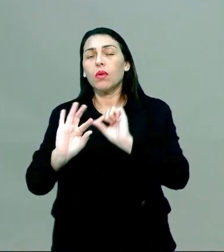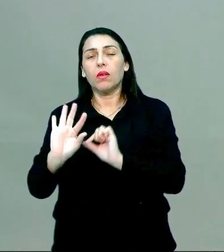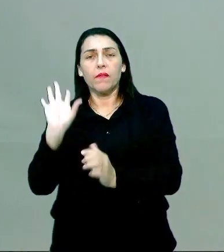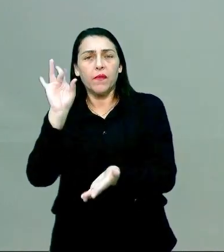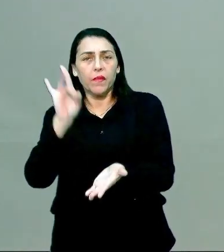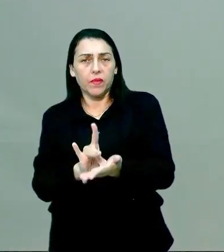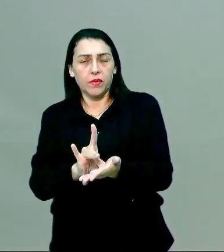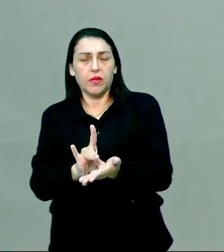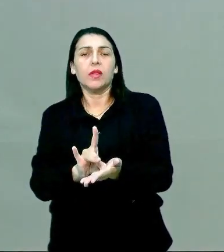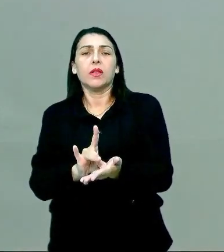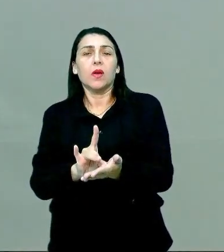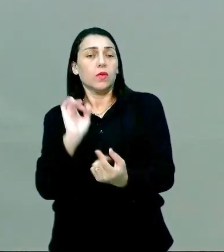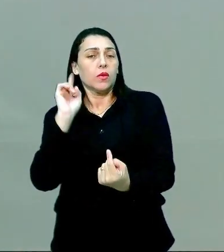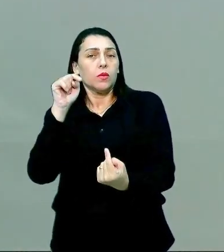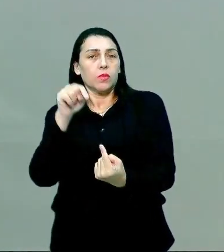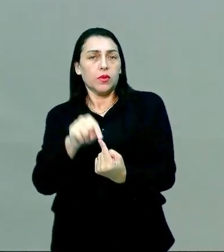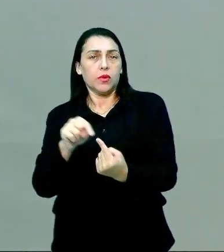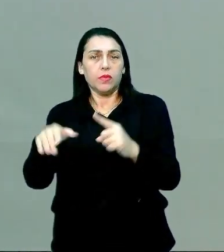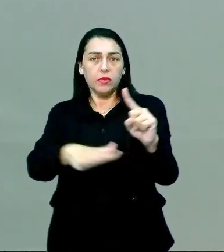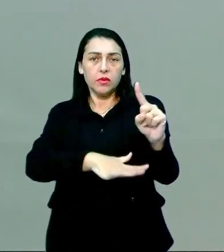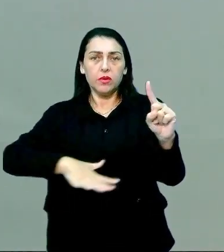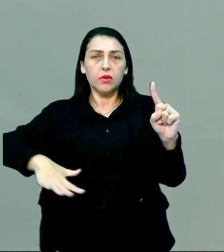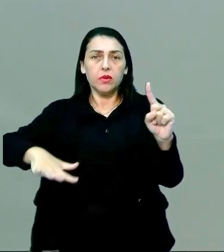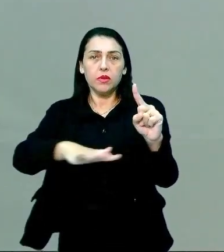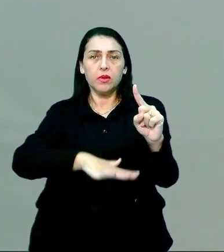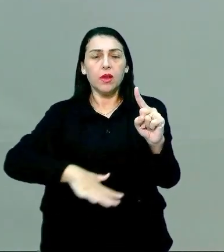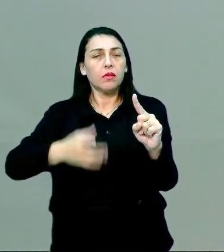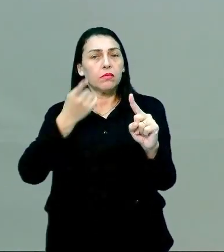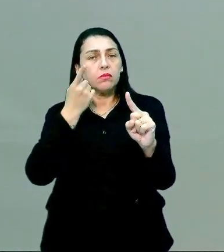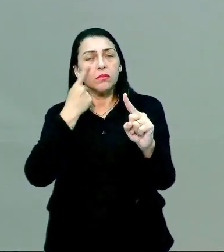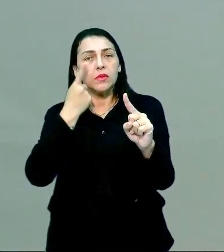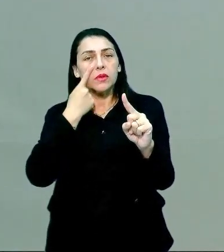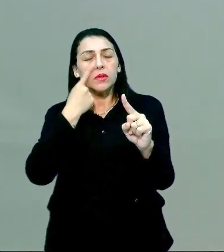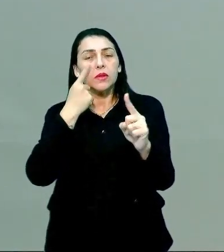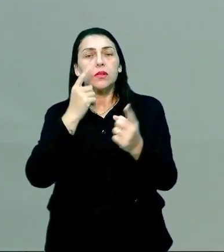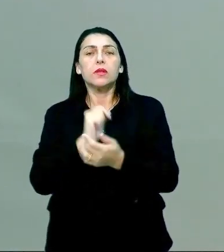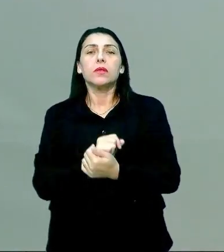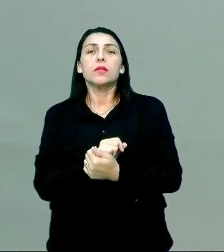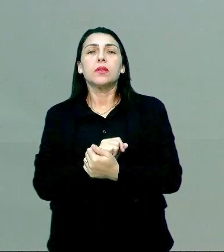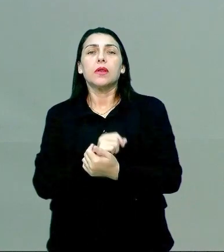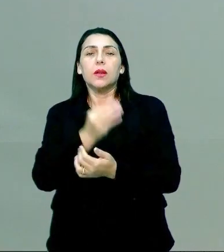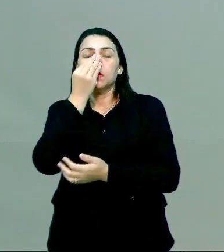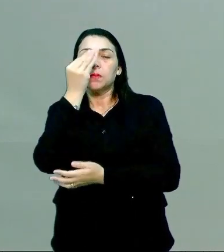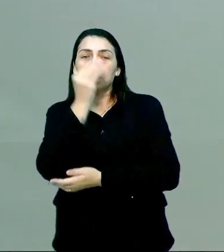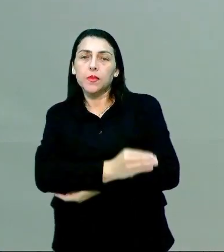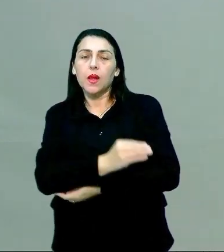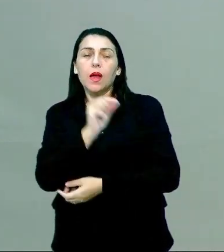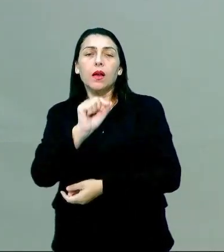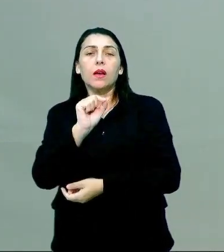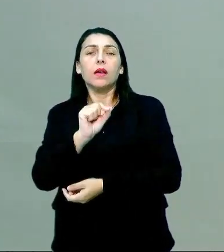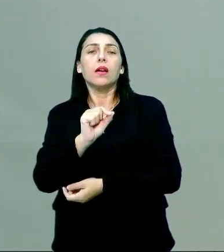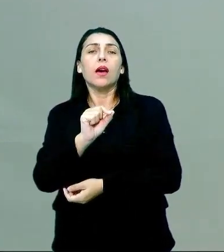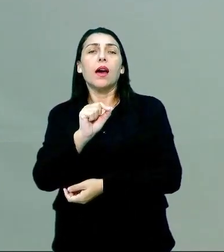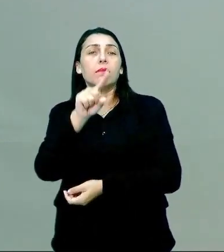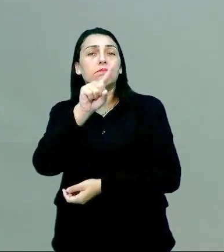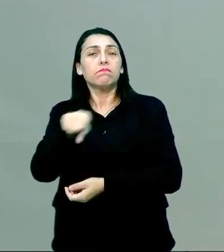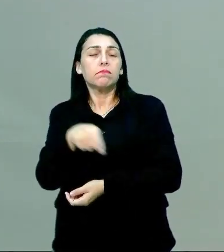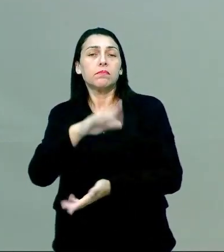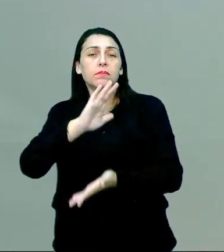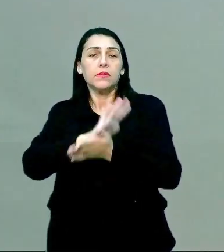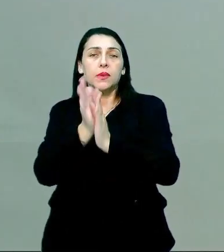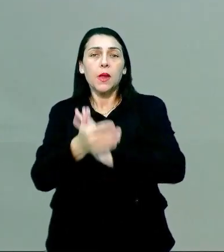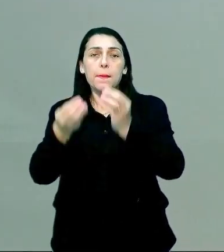com os objetivos sociais. Então vejo que essa negação acaba que vela